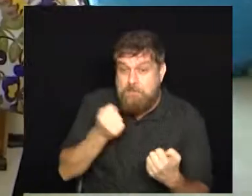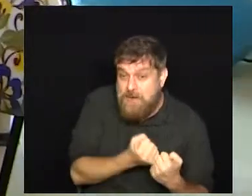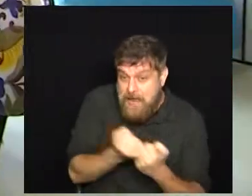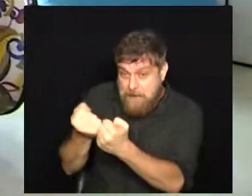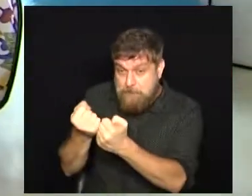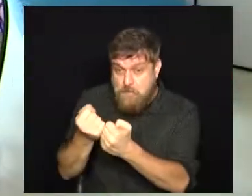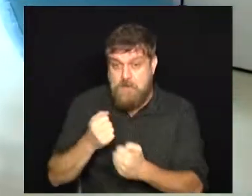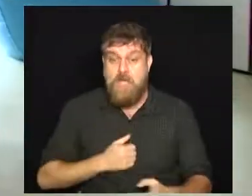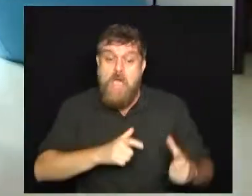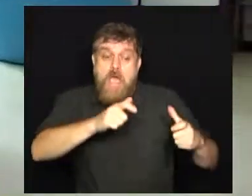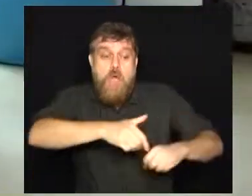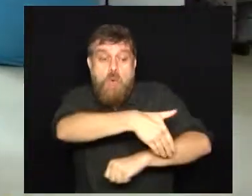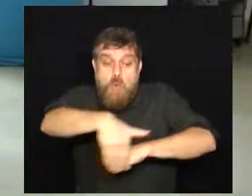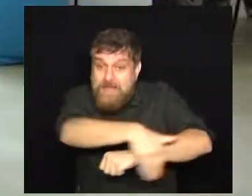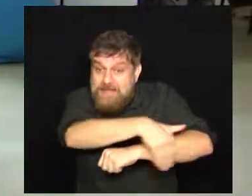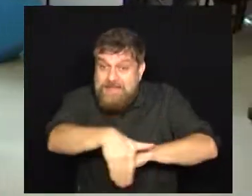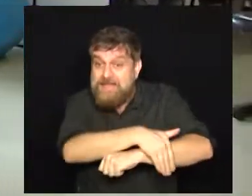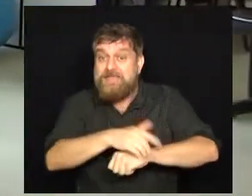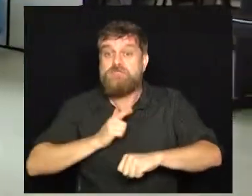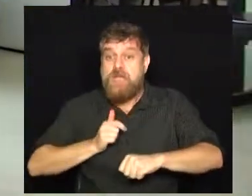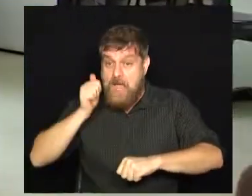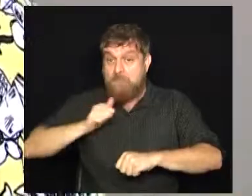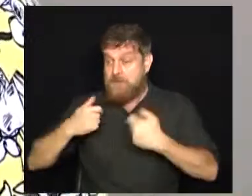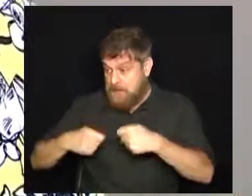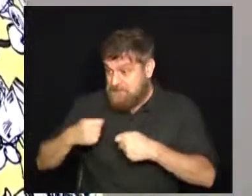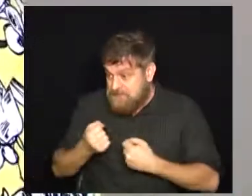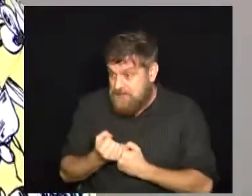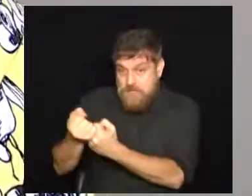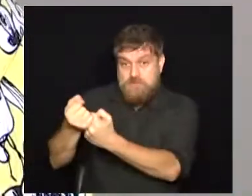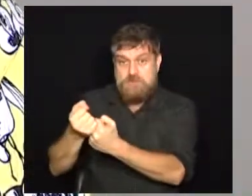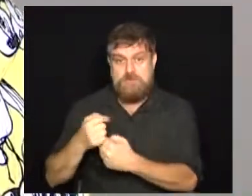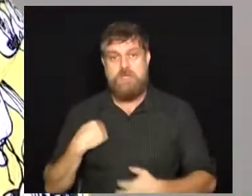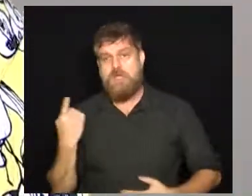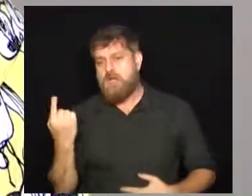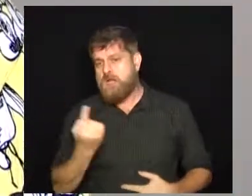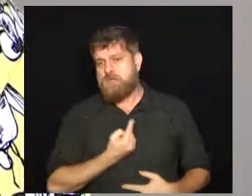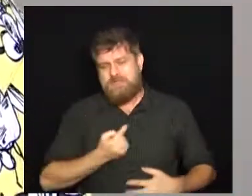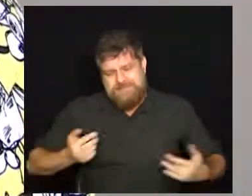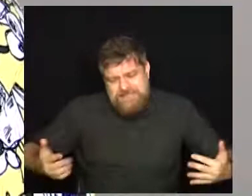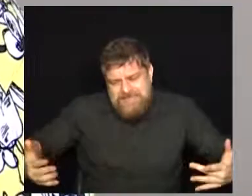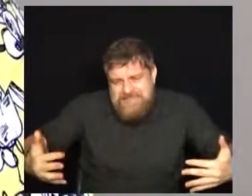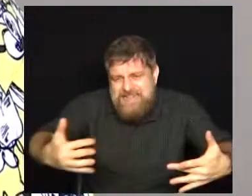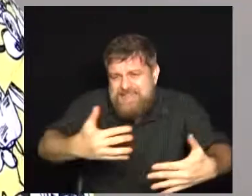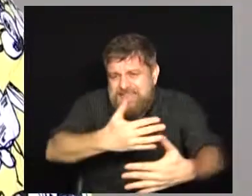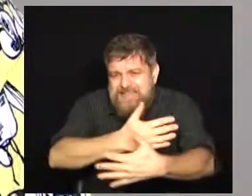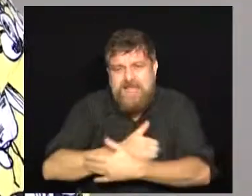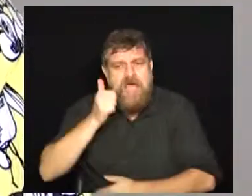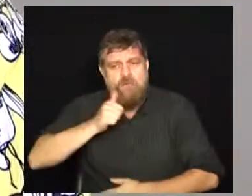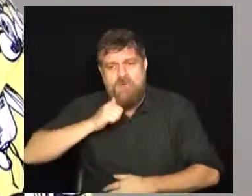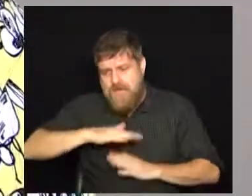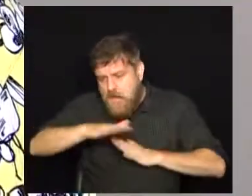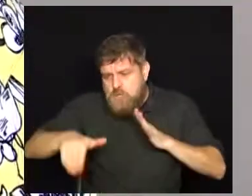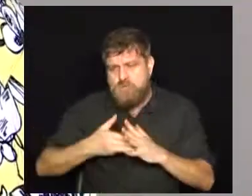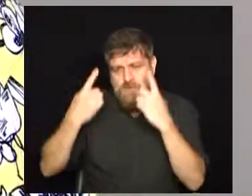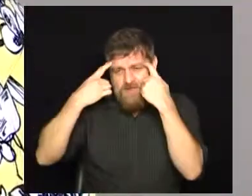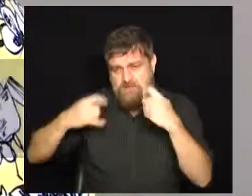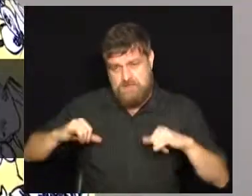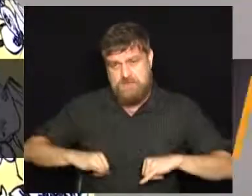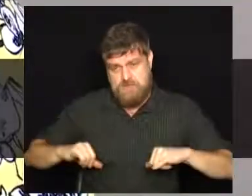um dos endereços para quem precisa de ajuda. E está aqui para atender todas as mulheres que estejam em situação de violência. Nós